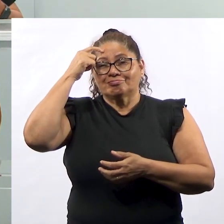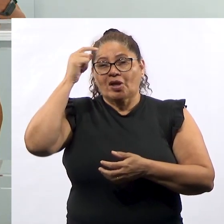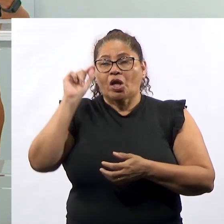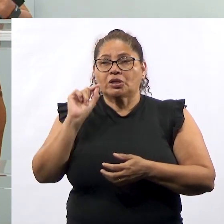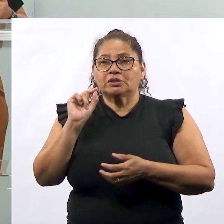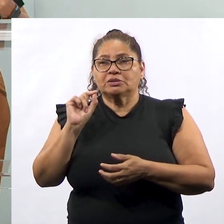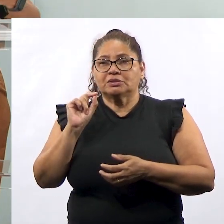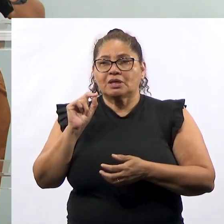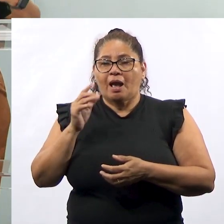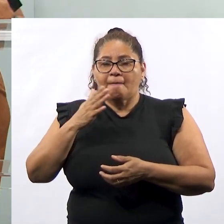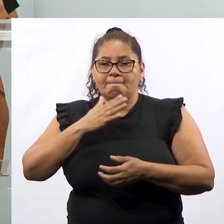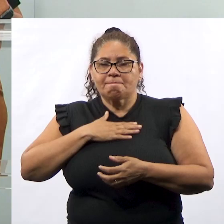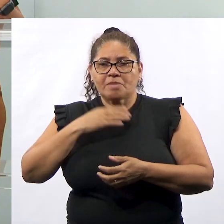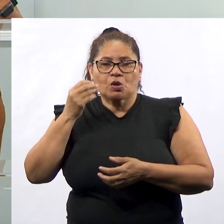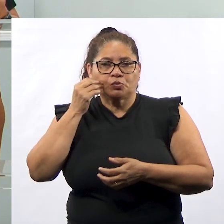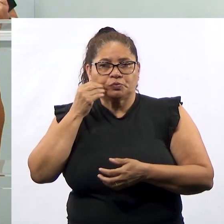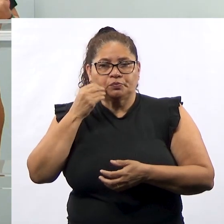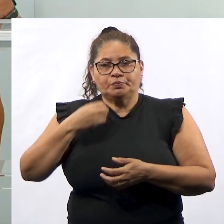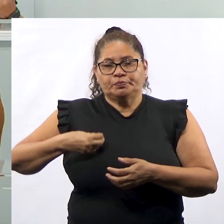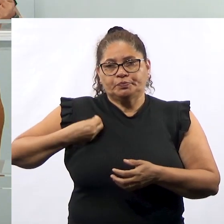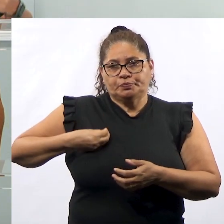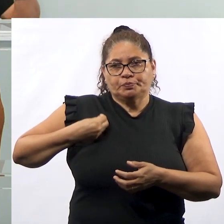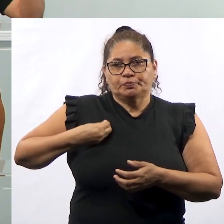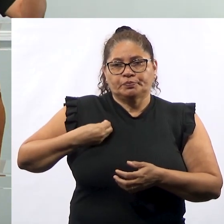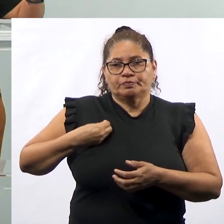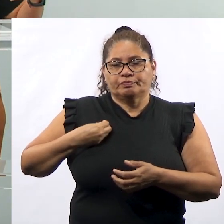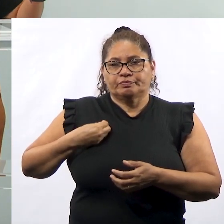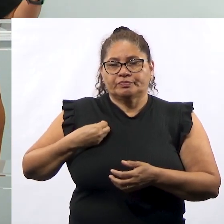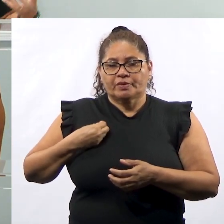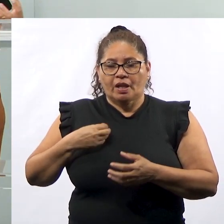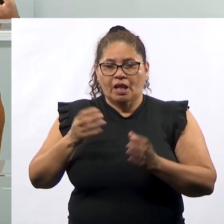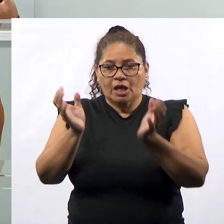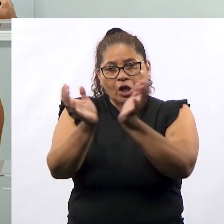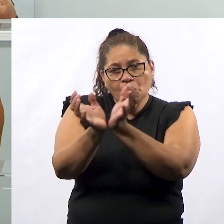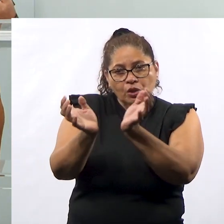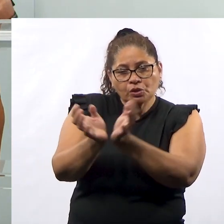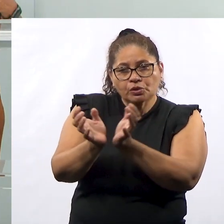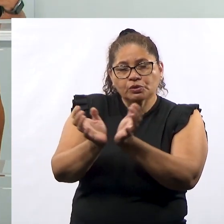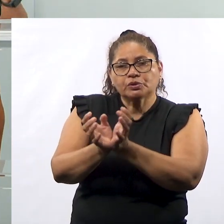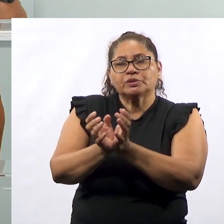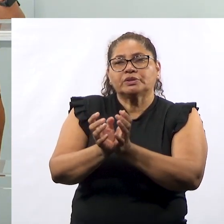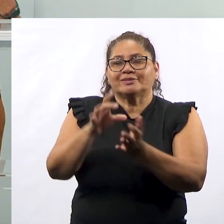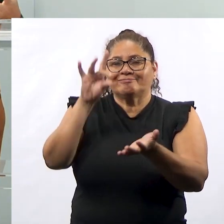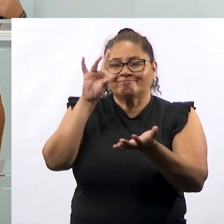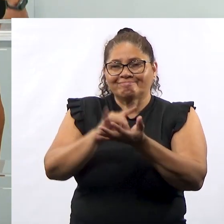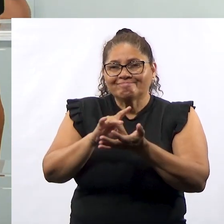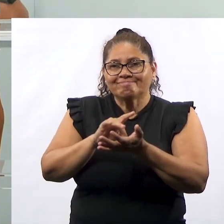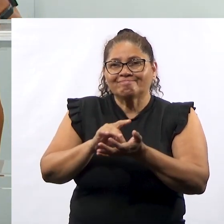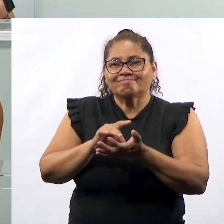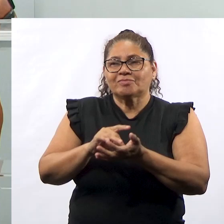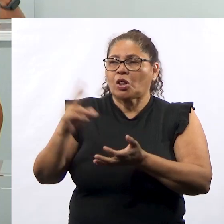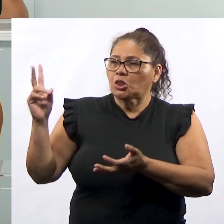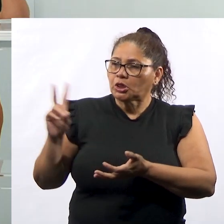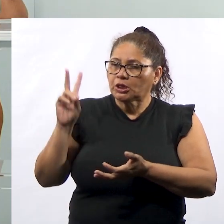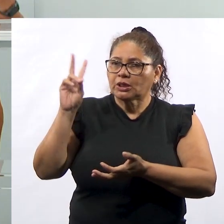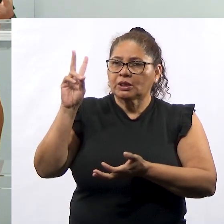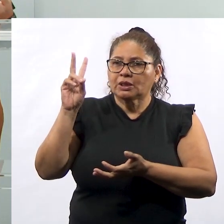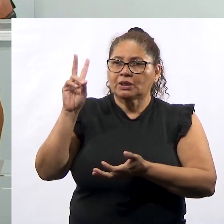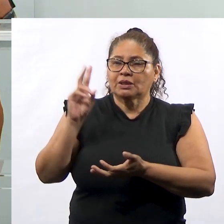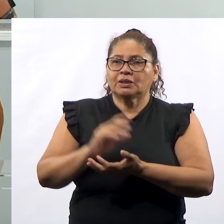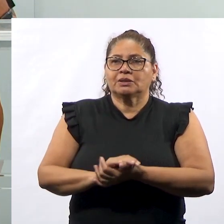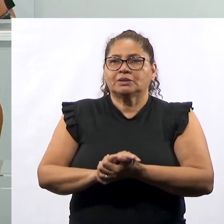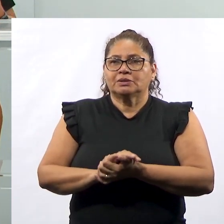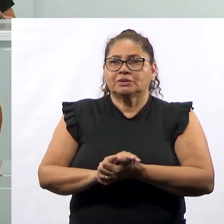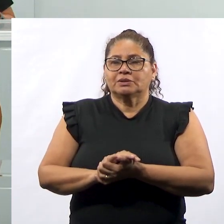conscientemente aquilo que a minha experiência vivida, a experiência daquela comunidade é real, que história tem